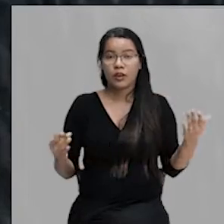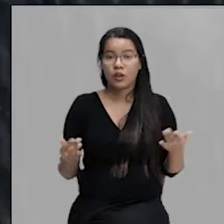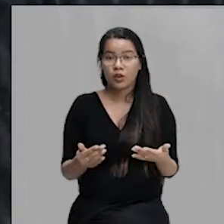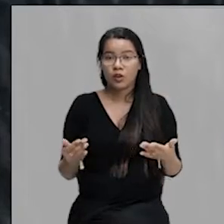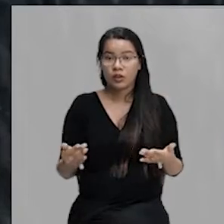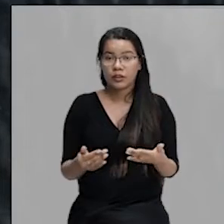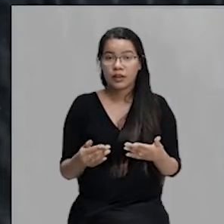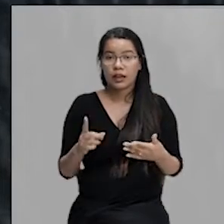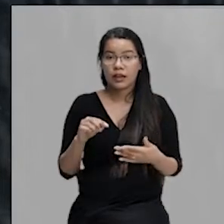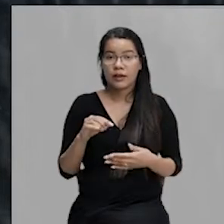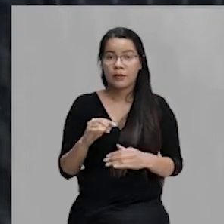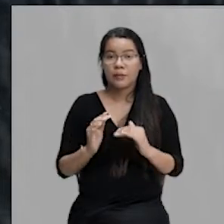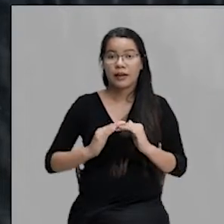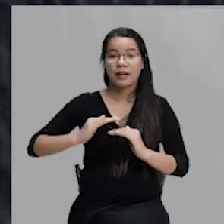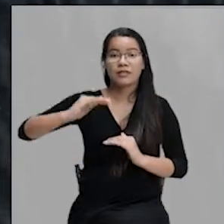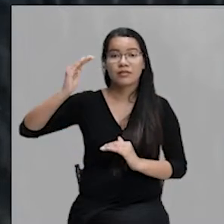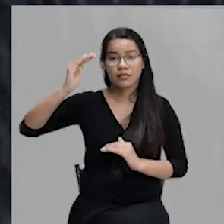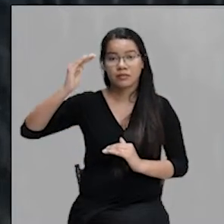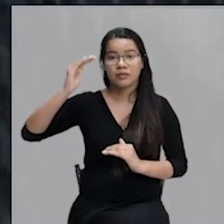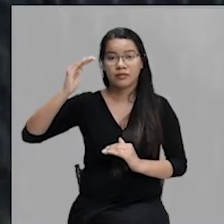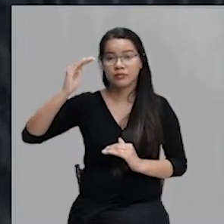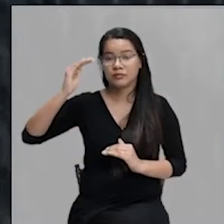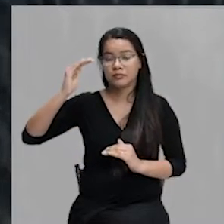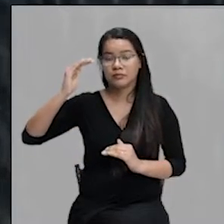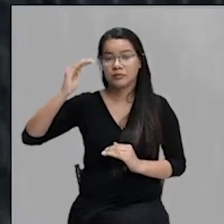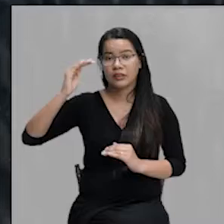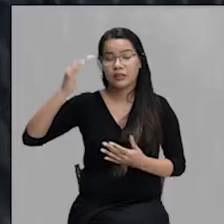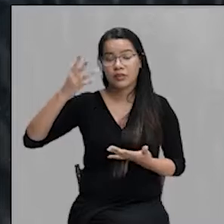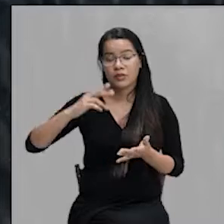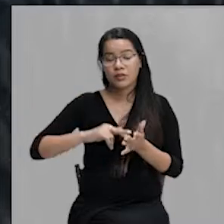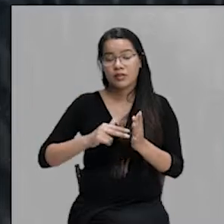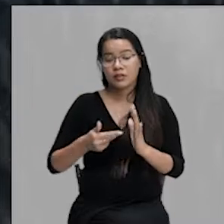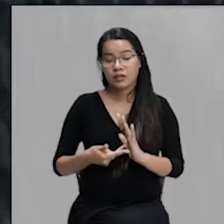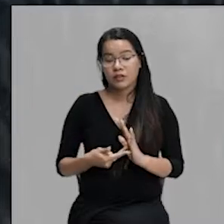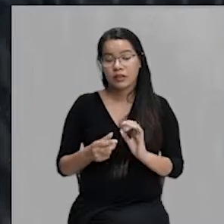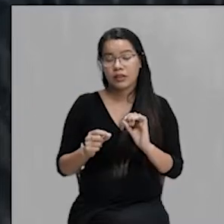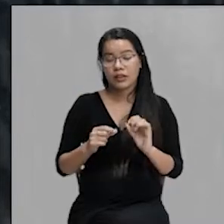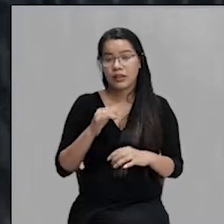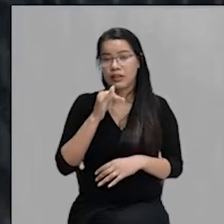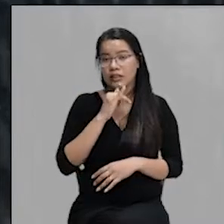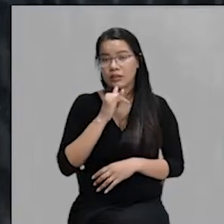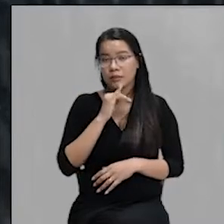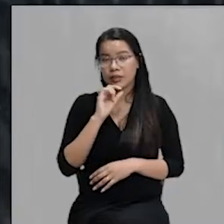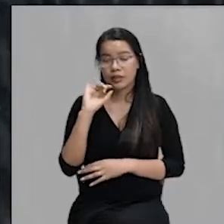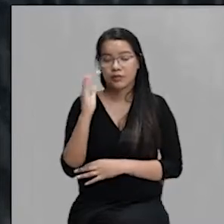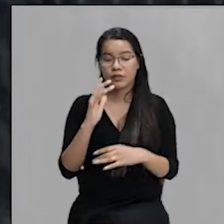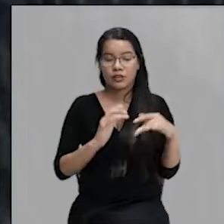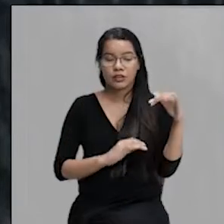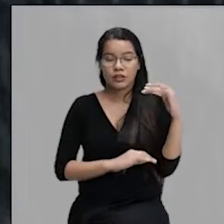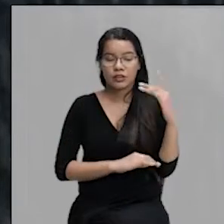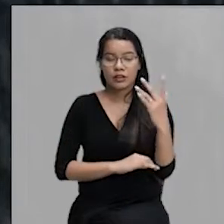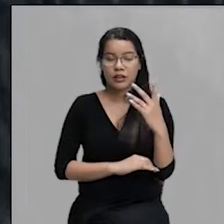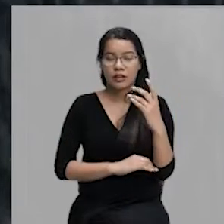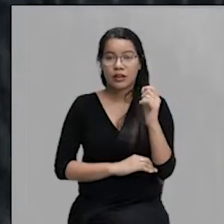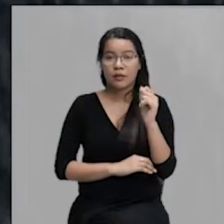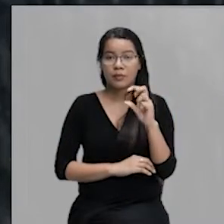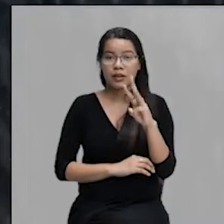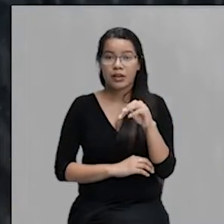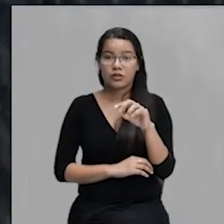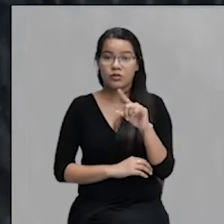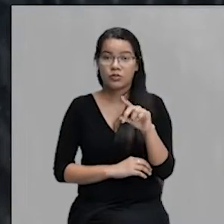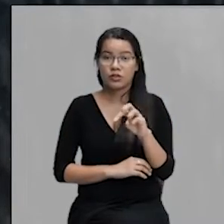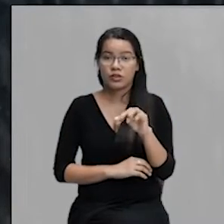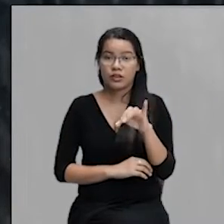supranacional. Supra, acima. Significa dizer, por exemplo, que a floresta amazônica, pega o nosso exemplo aqui do